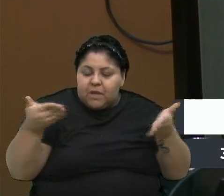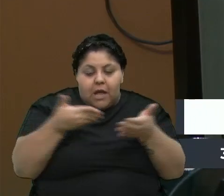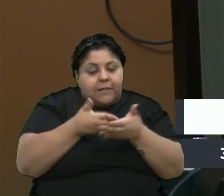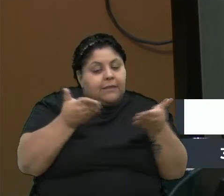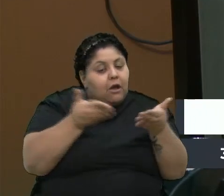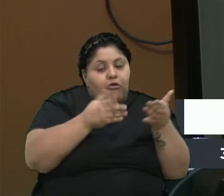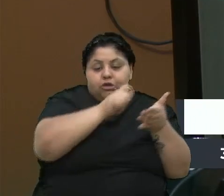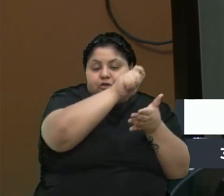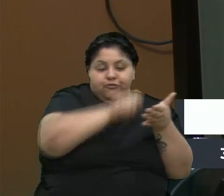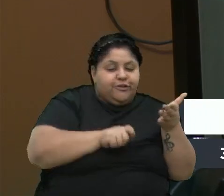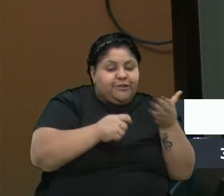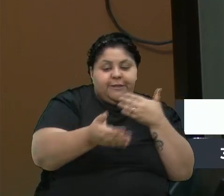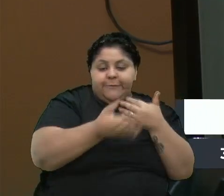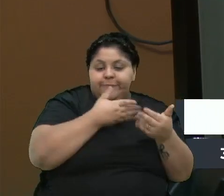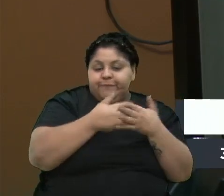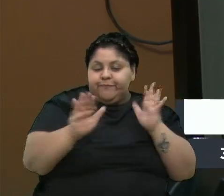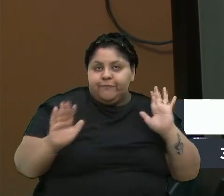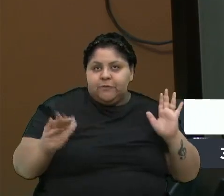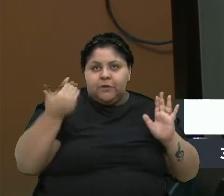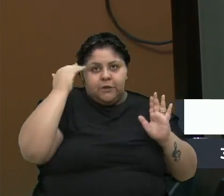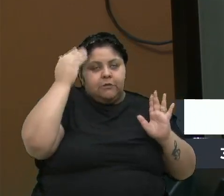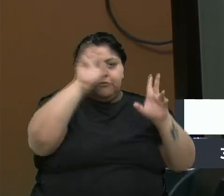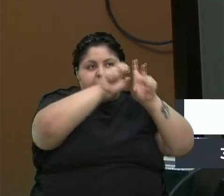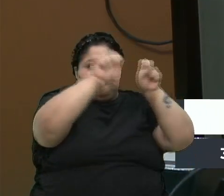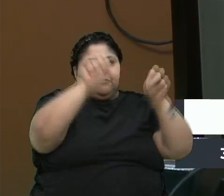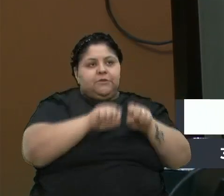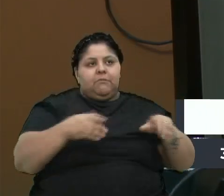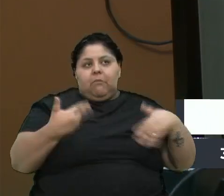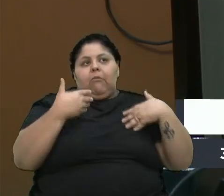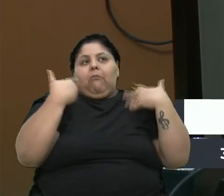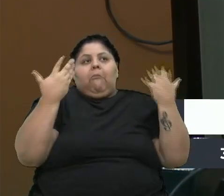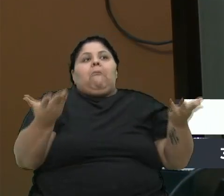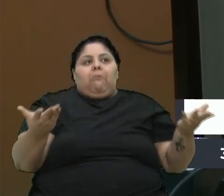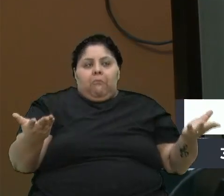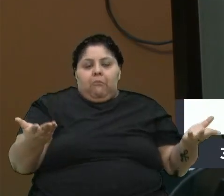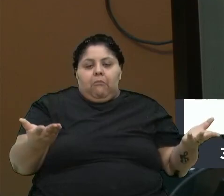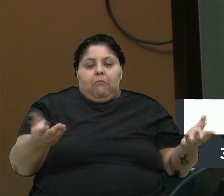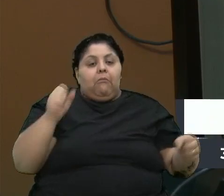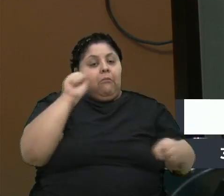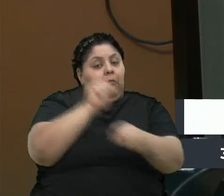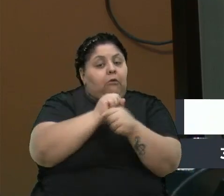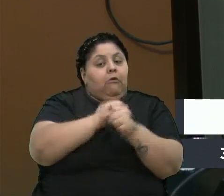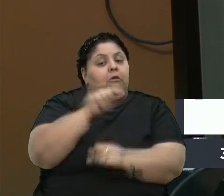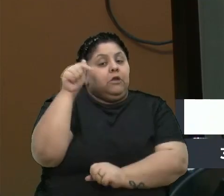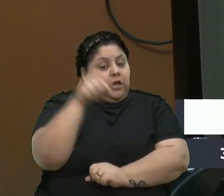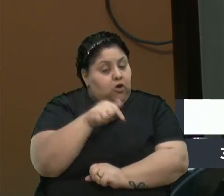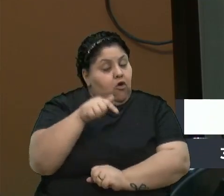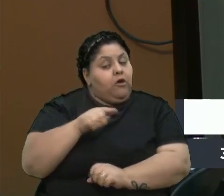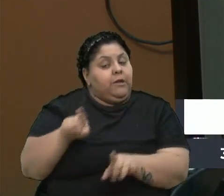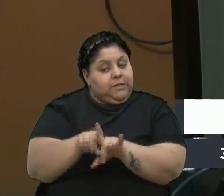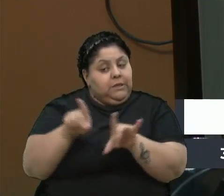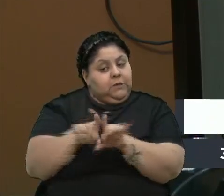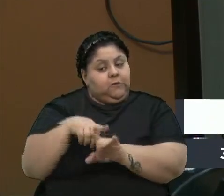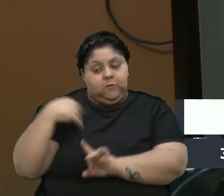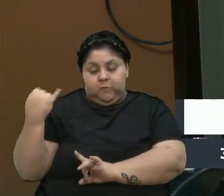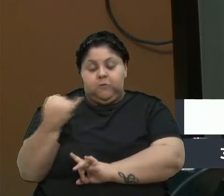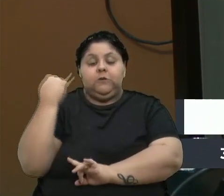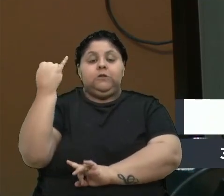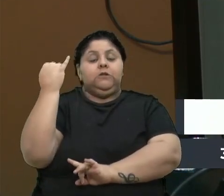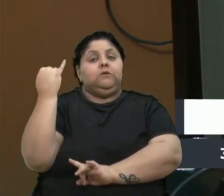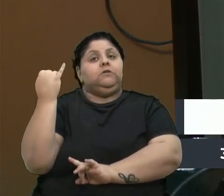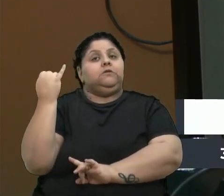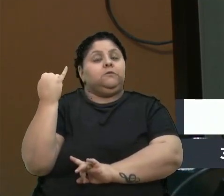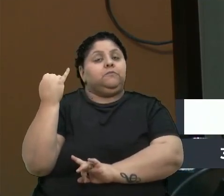quantas anda o sistema Cortex. Espero que nesse caso, que também é muito importante, tão importante quanto o